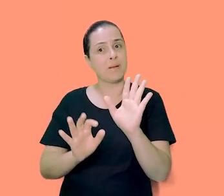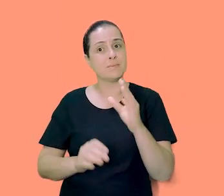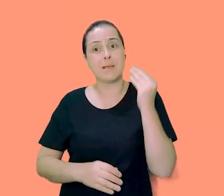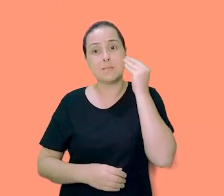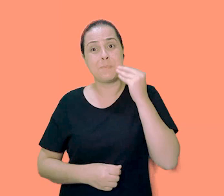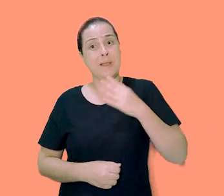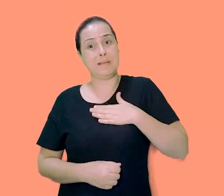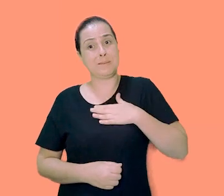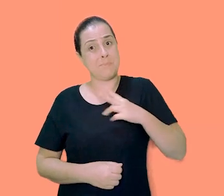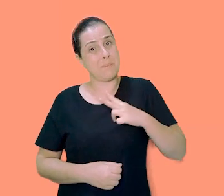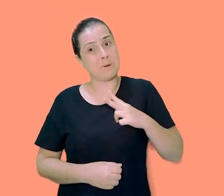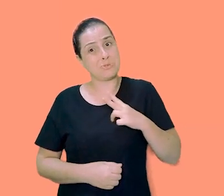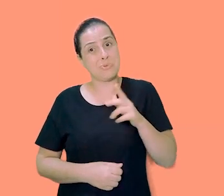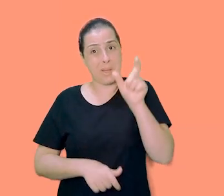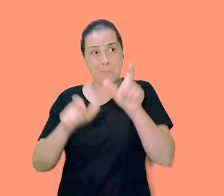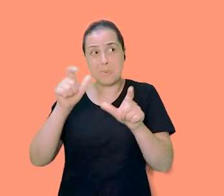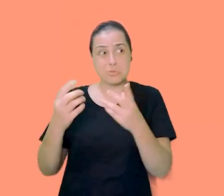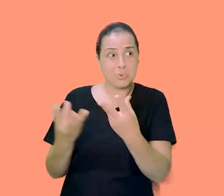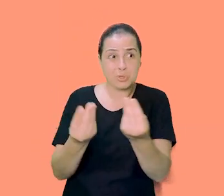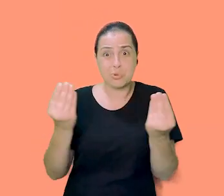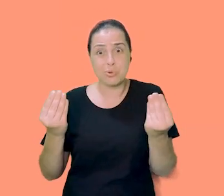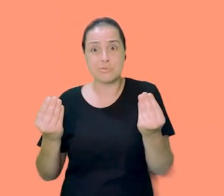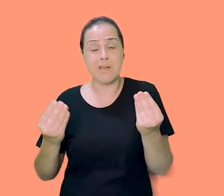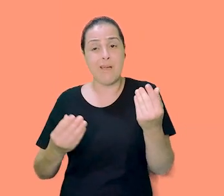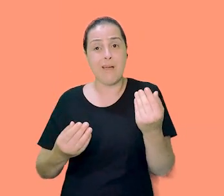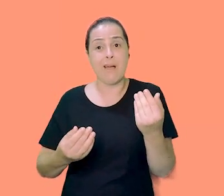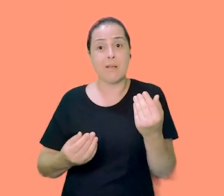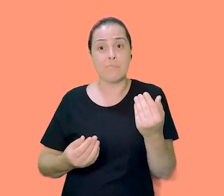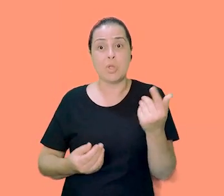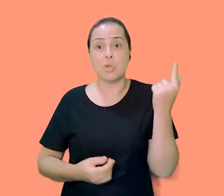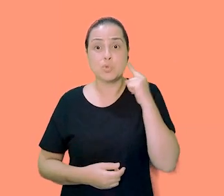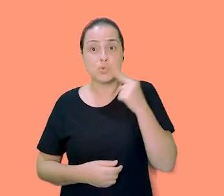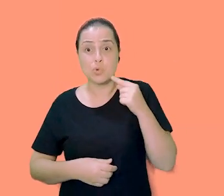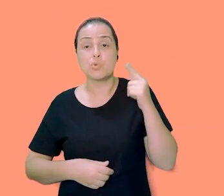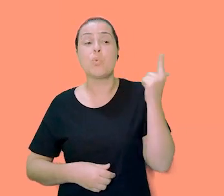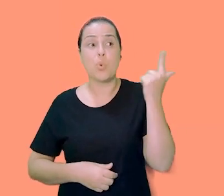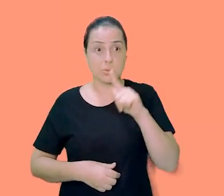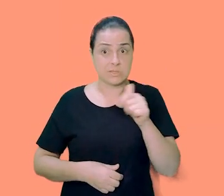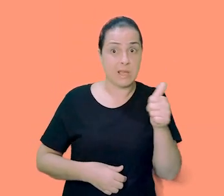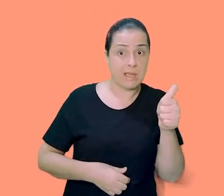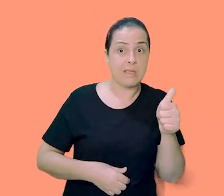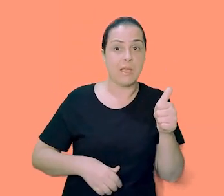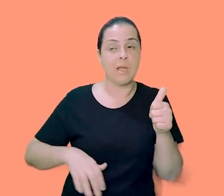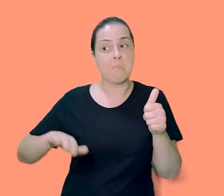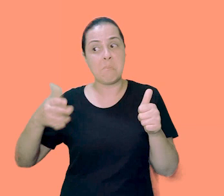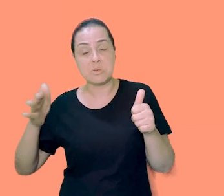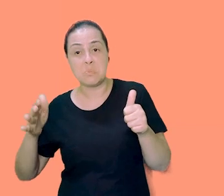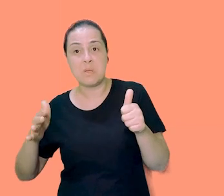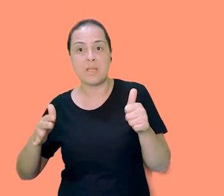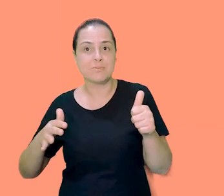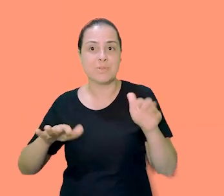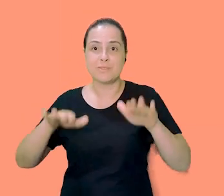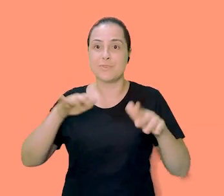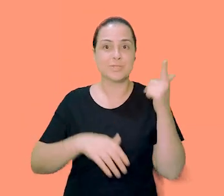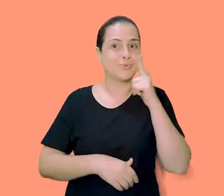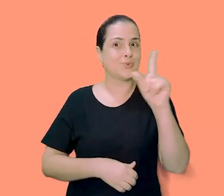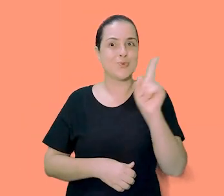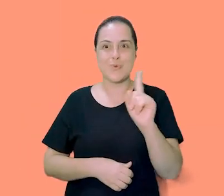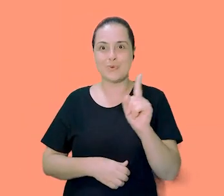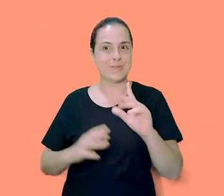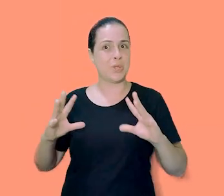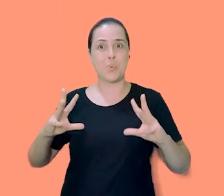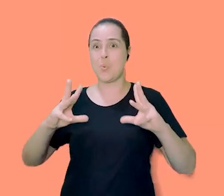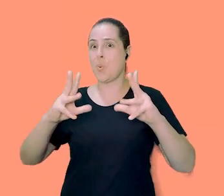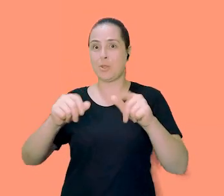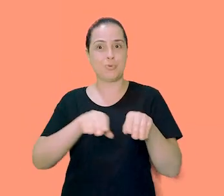minha. Eu não digo que todo estudo consegue. Tem estudos que conseguem, tem estudos que conseguem menos, tem estudos que não conseguem. Não é uma coisa que todas as pessoas